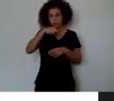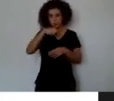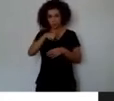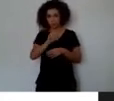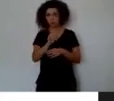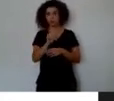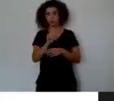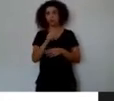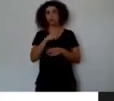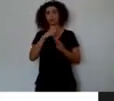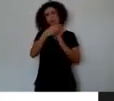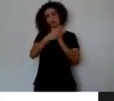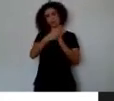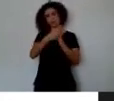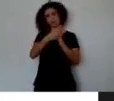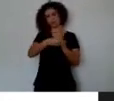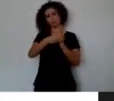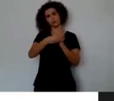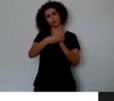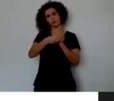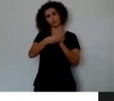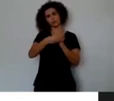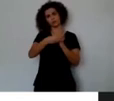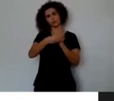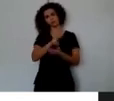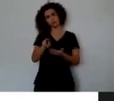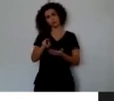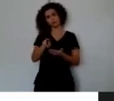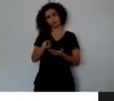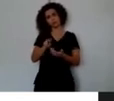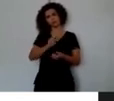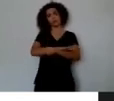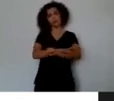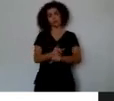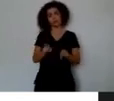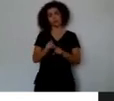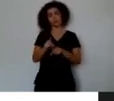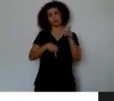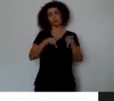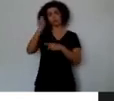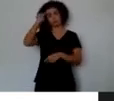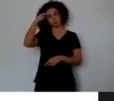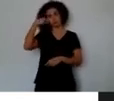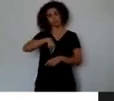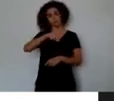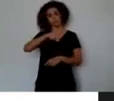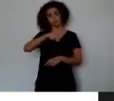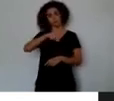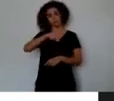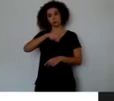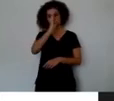tem livros também, um dos que eu li é O Racismo e o Negro no Brasil. E nessa entrevista que eu li dela, ela fala sobre